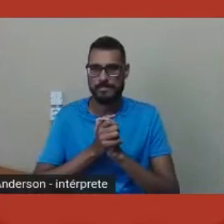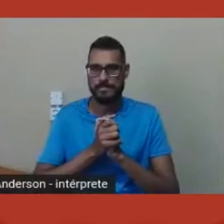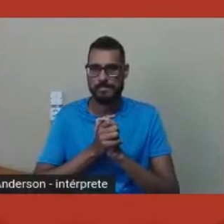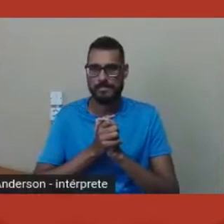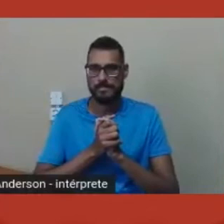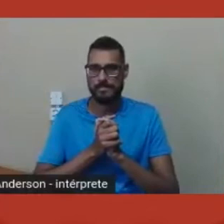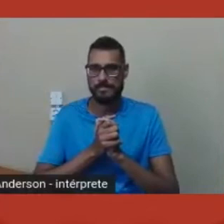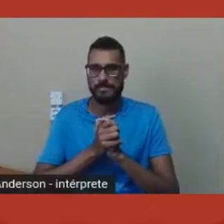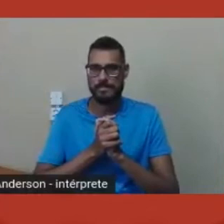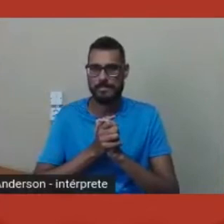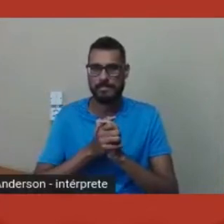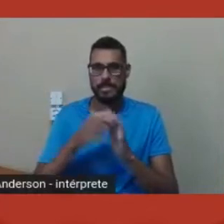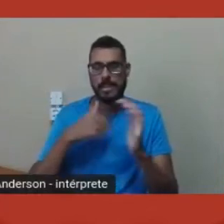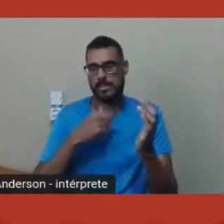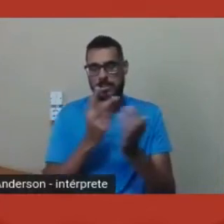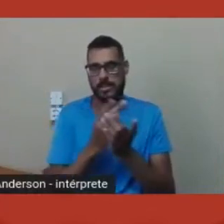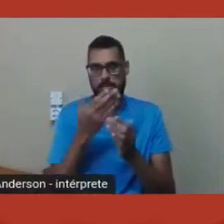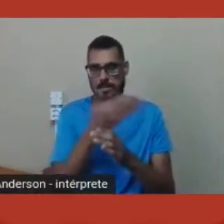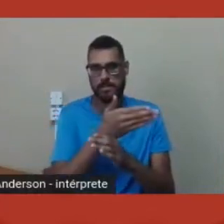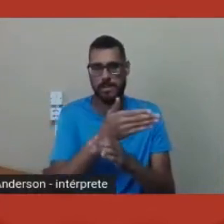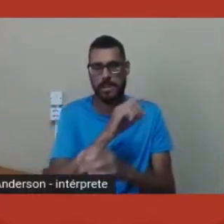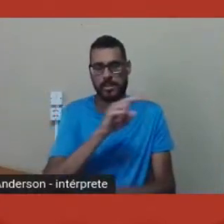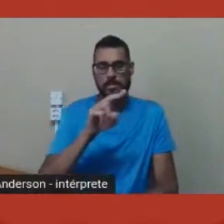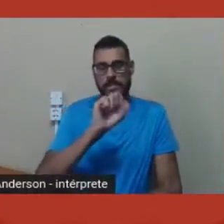assistindo, porque não para mim, porque eu sempre vou lá no Sabor Oriental.